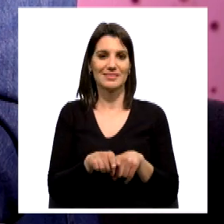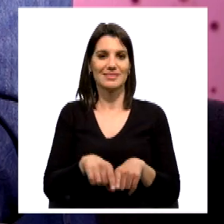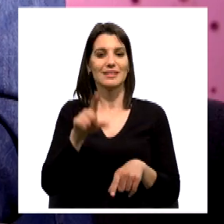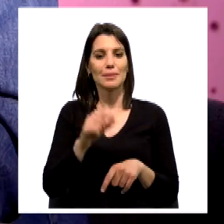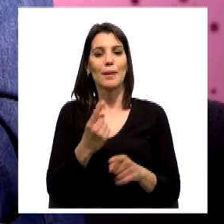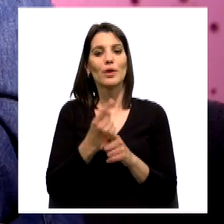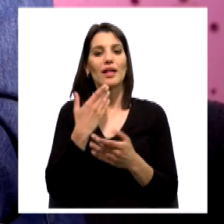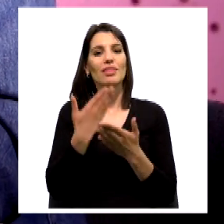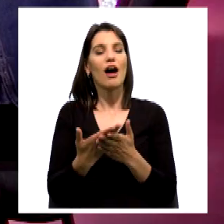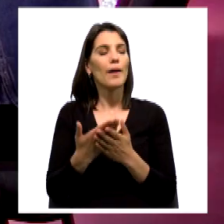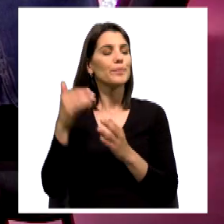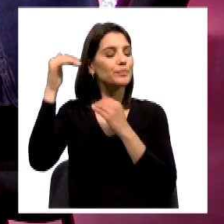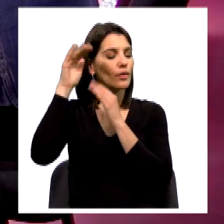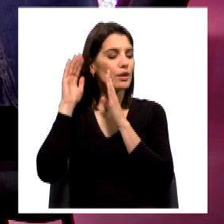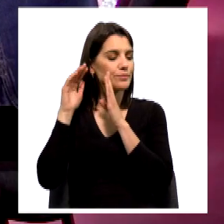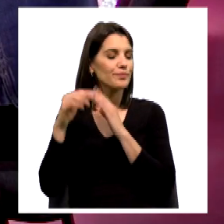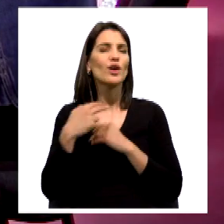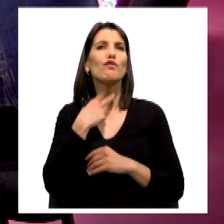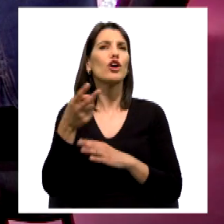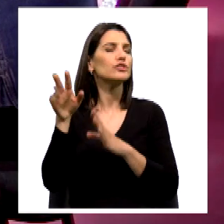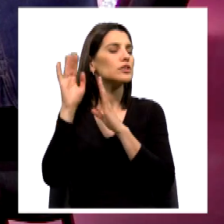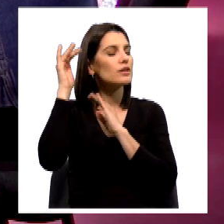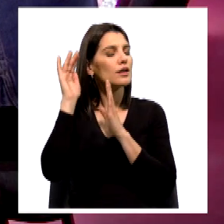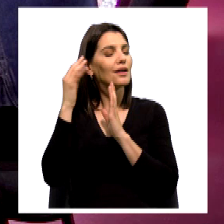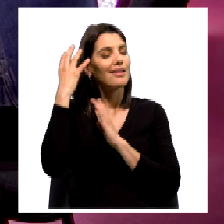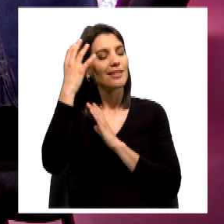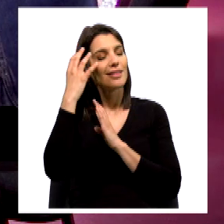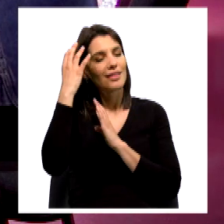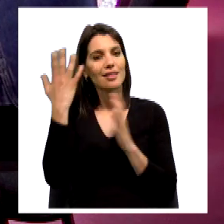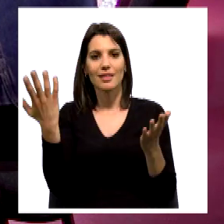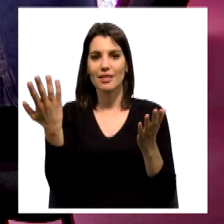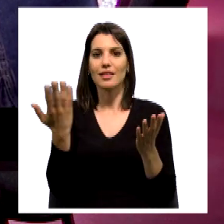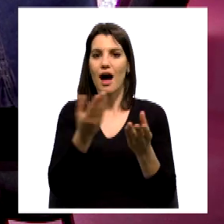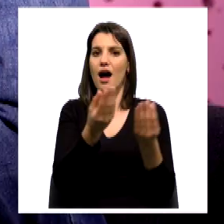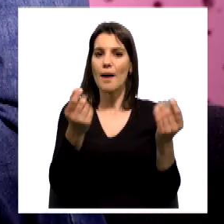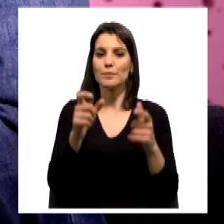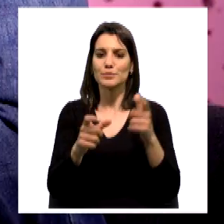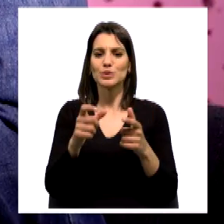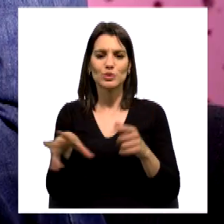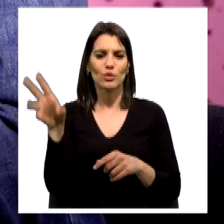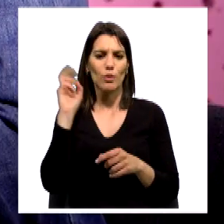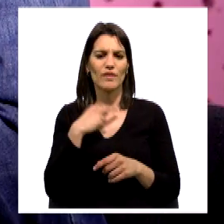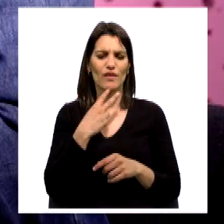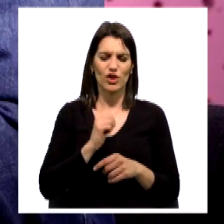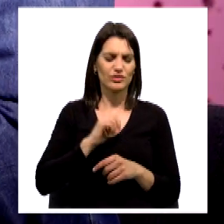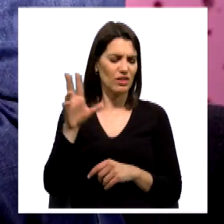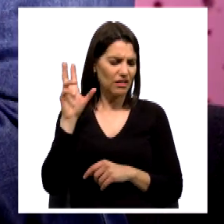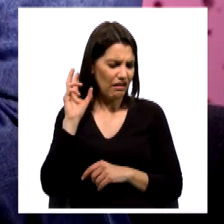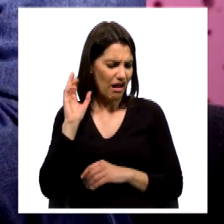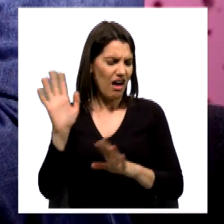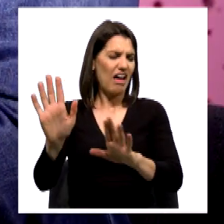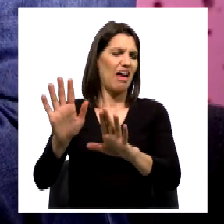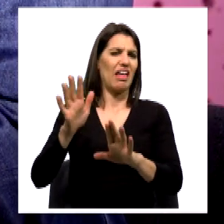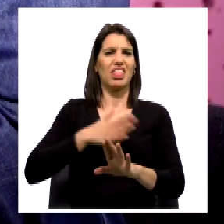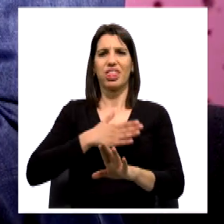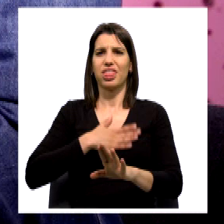e até do ponto de vista de conforto perante a tua voz. É uma coisa que acontece em muitas pessoas, é ouvirem a sua voz e dizer assim, isto sou eu,